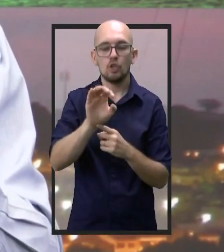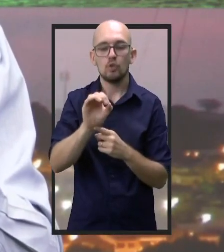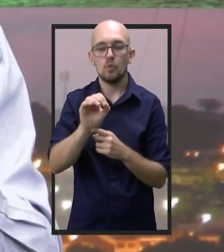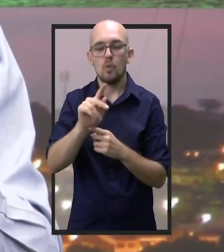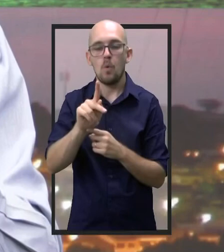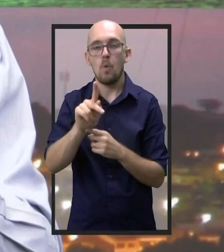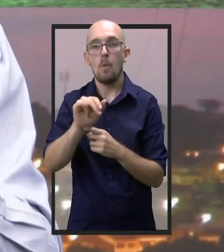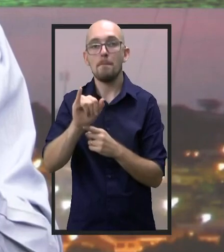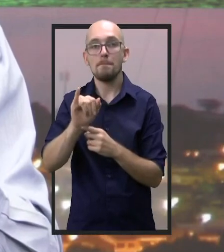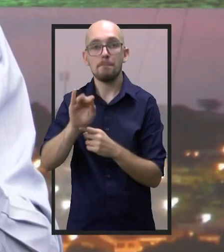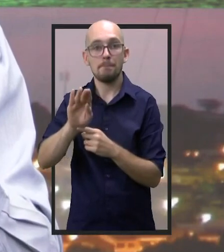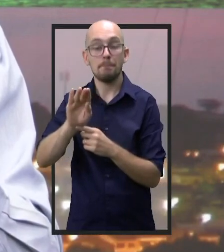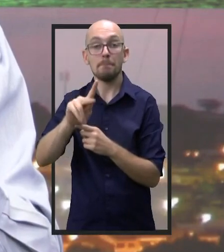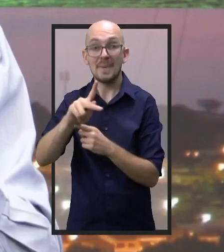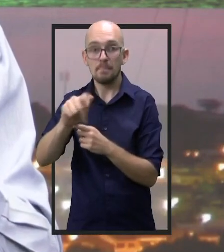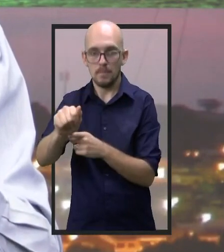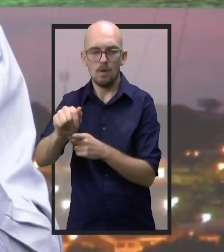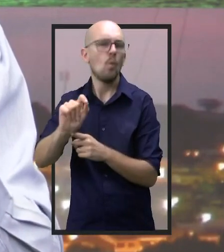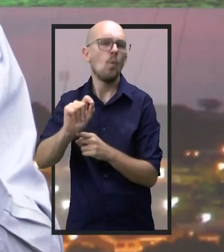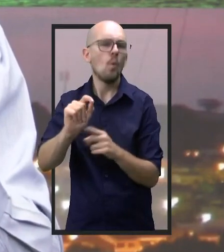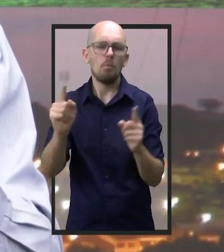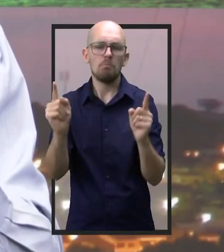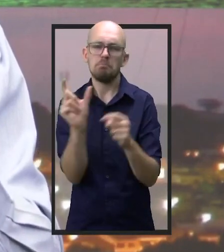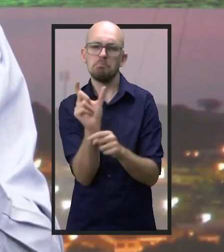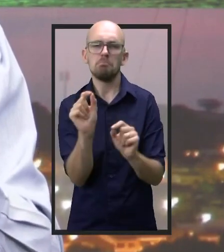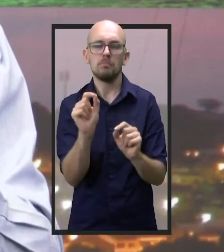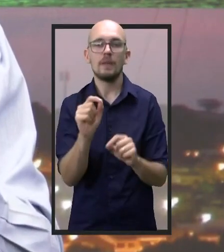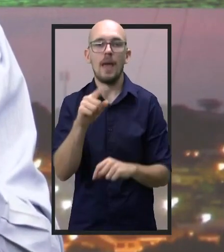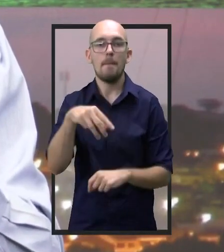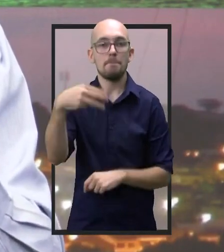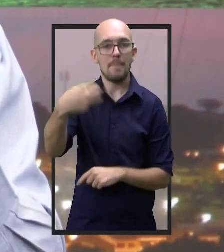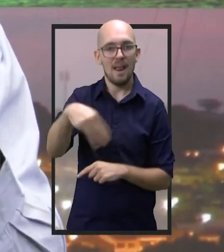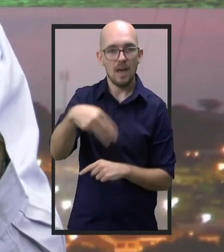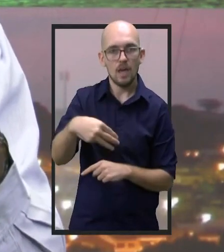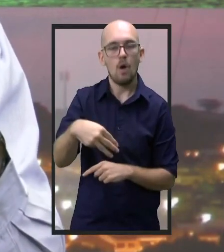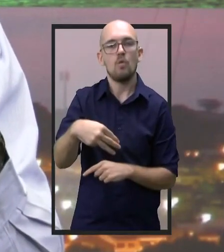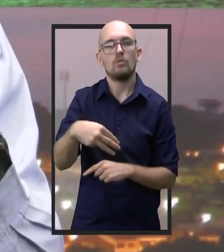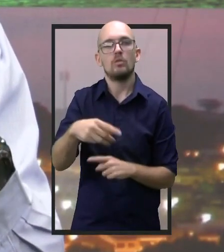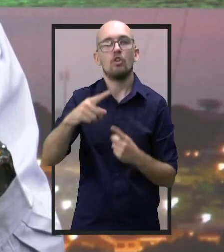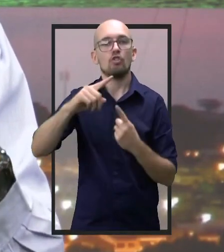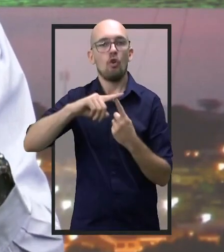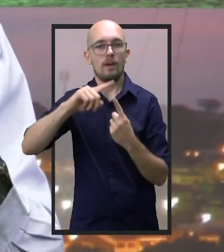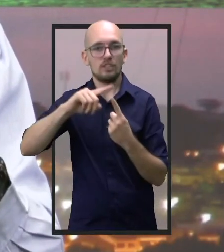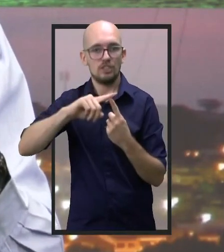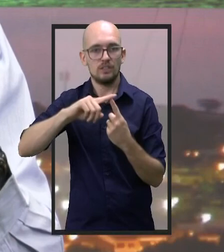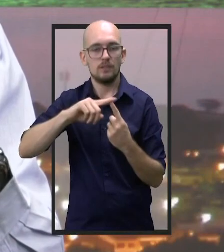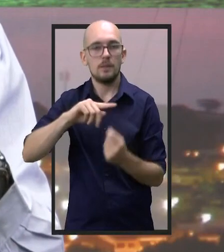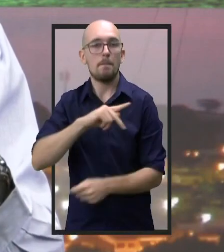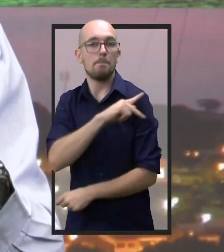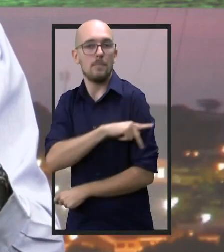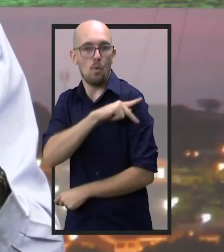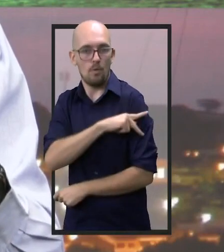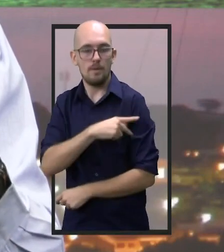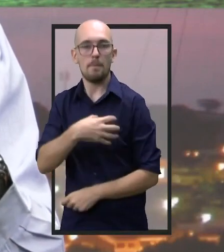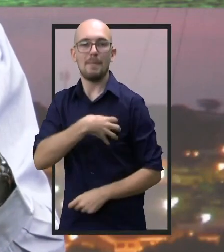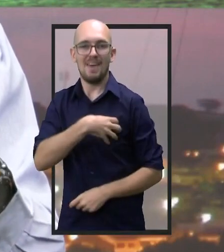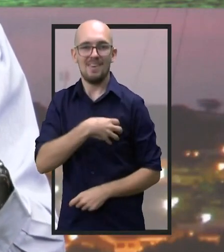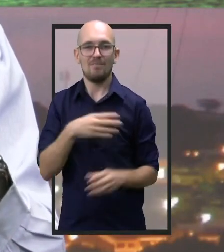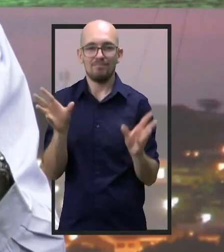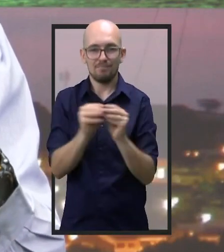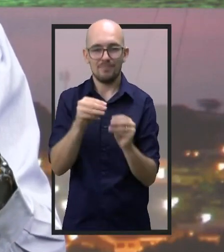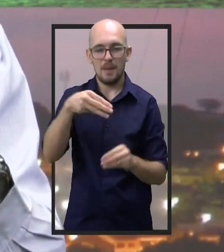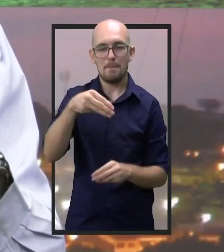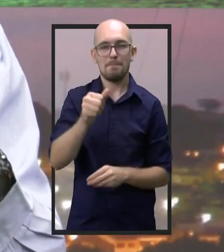Grosso, ou Maranhão, Tocantins, Piauí e Bahia. O que eles estão gerando de